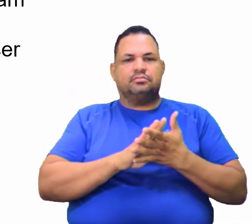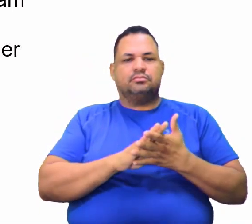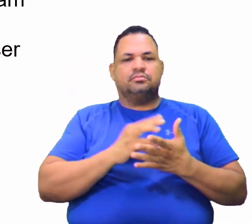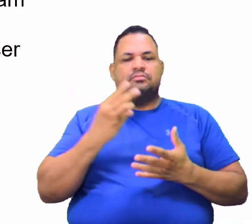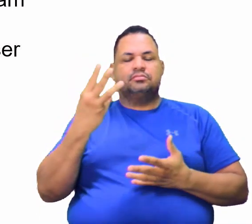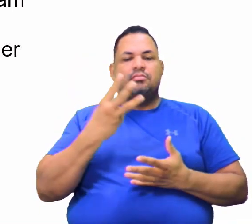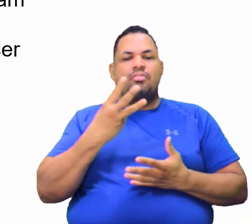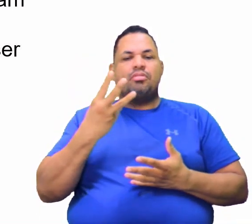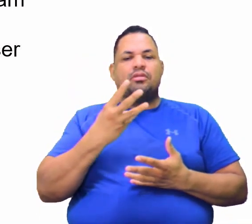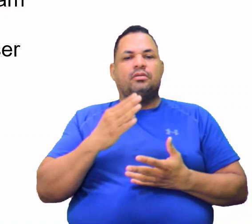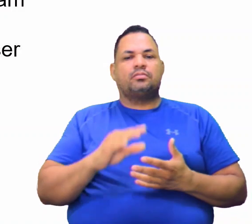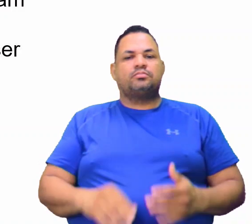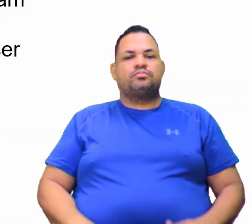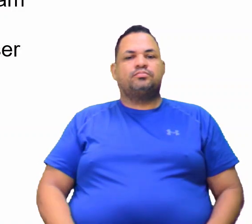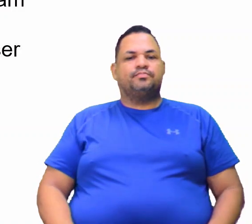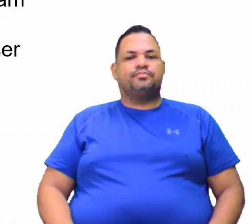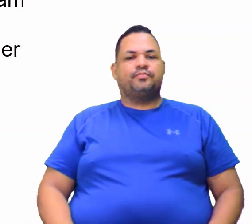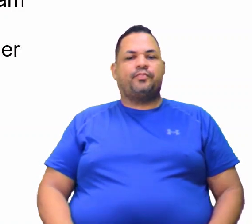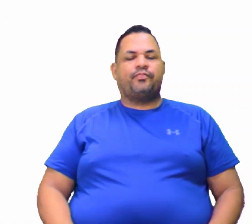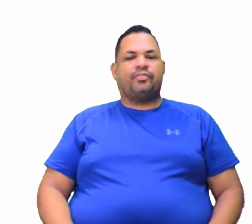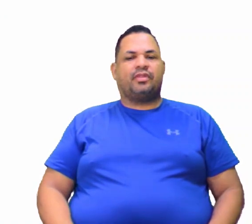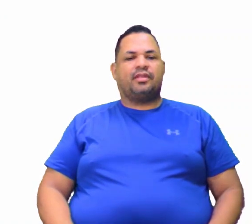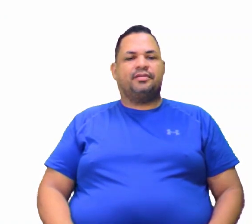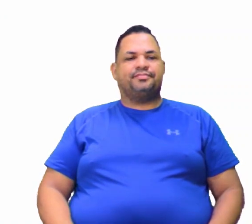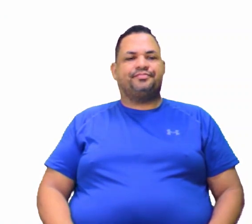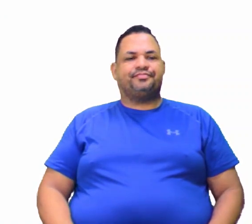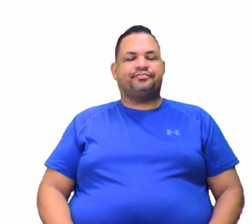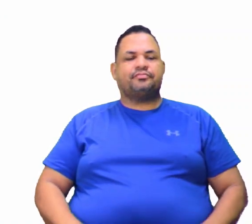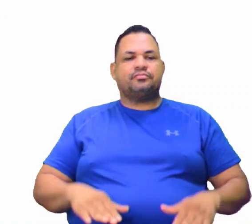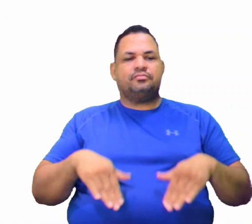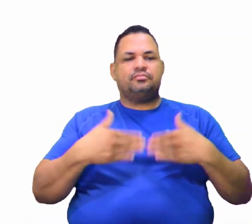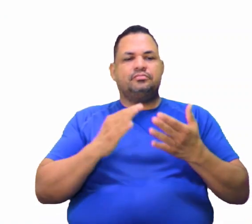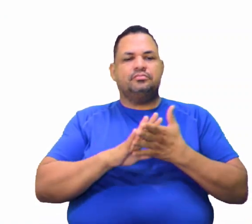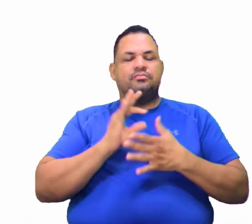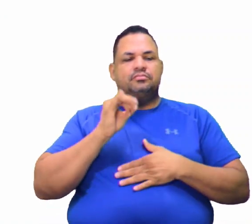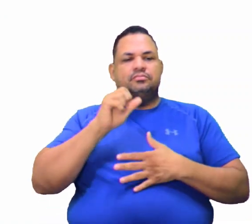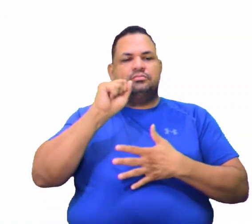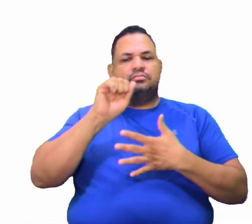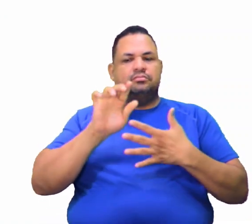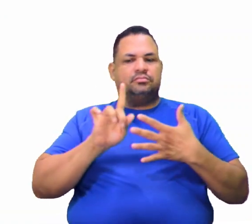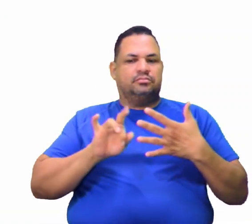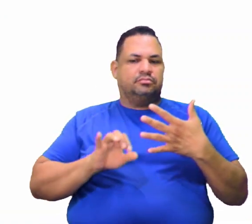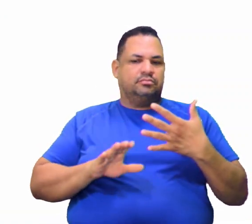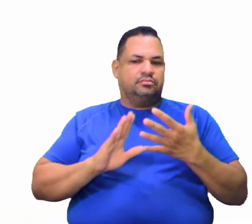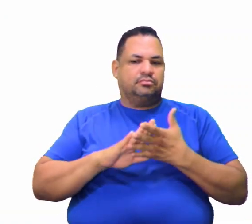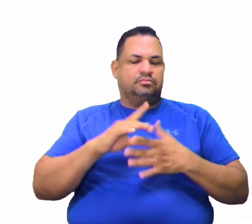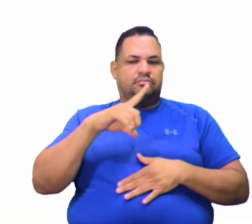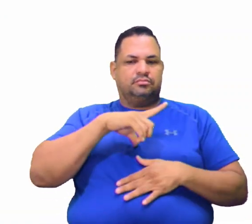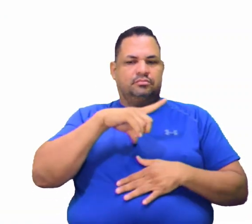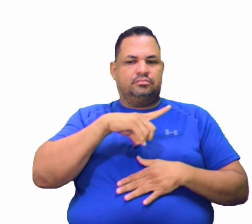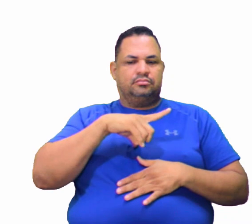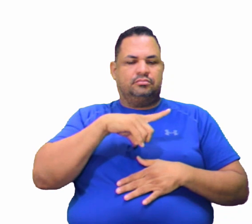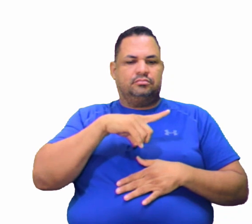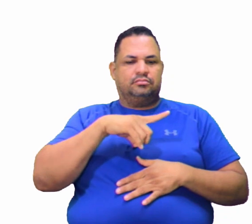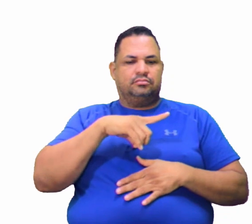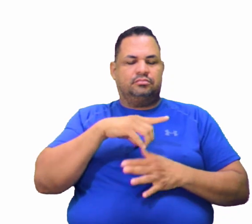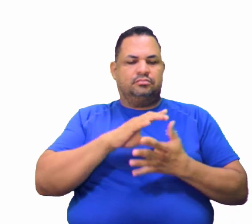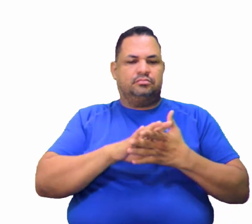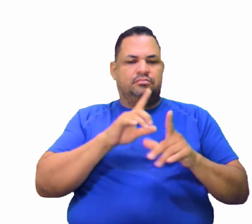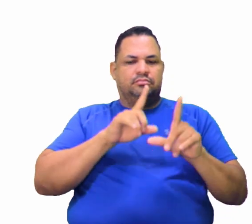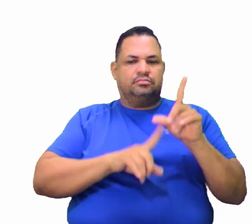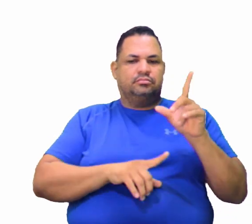a terceira? Então, amado, qual que estão corretas? A, B, C, D ou E? Nós temos aqui o gabarito,